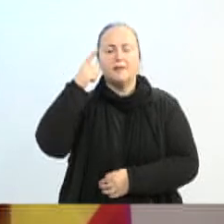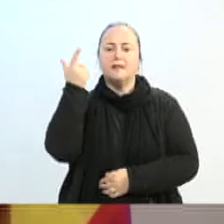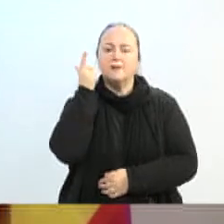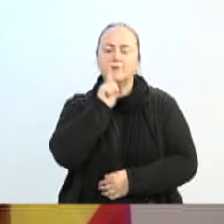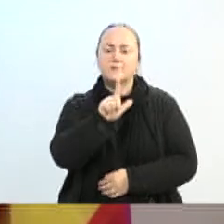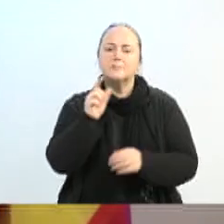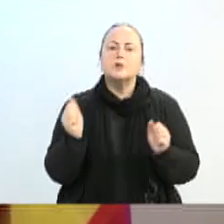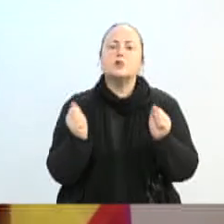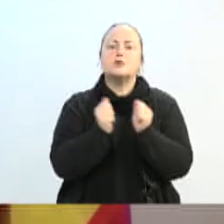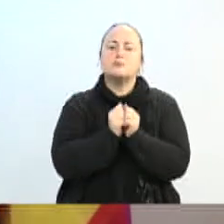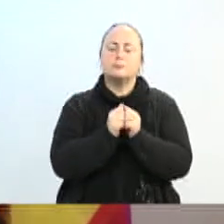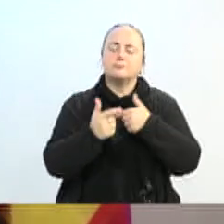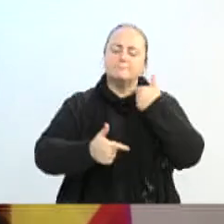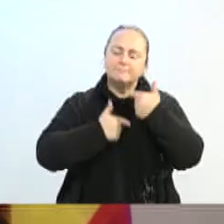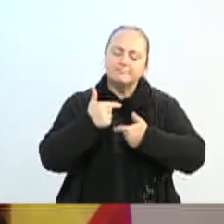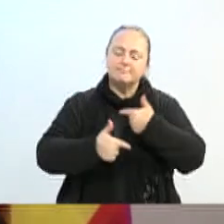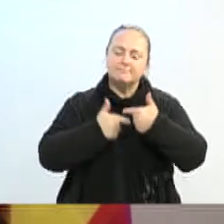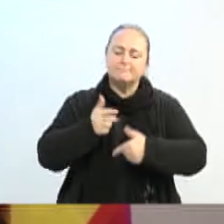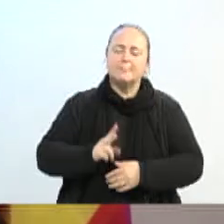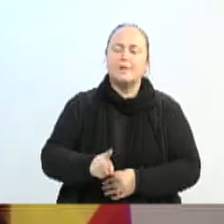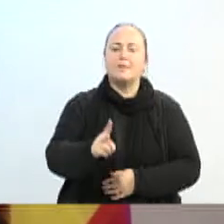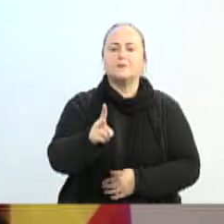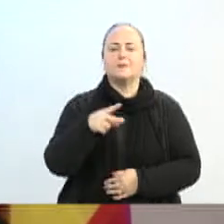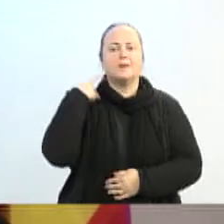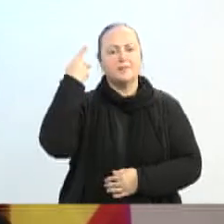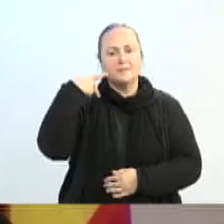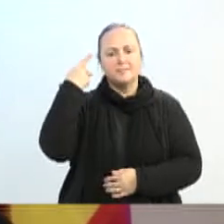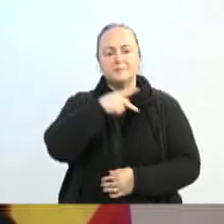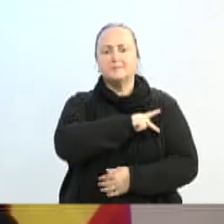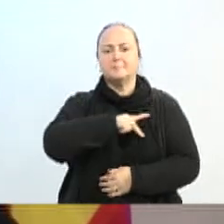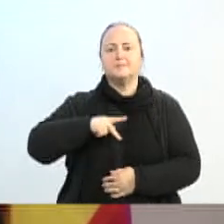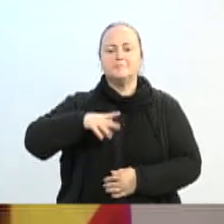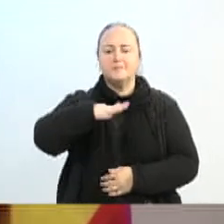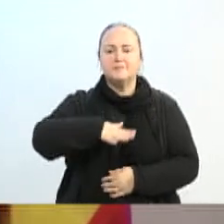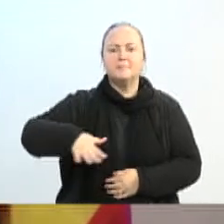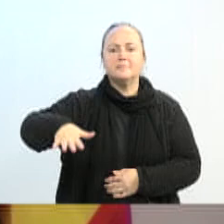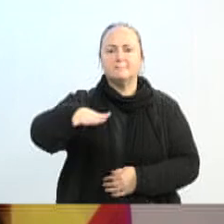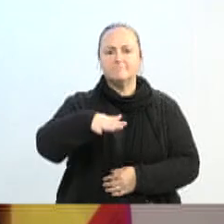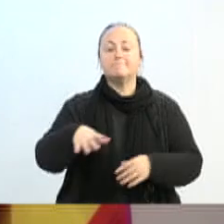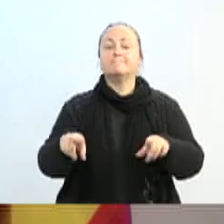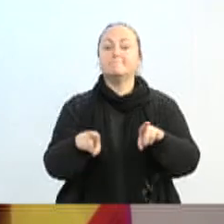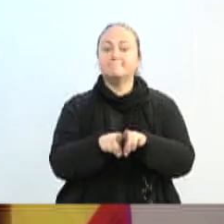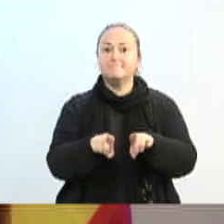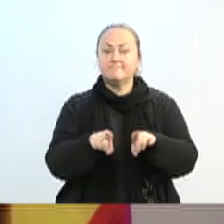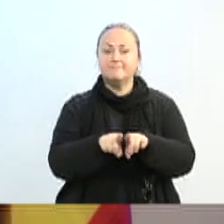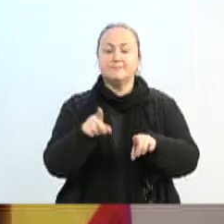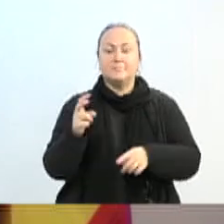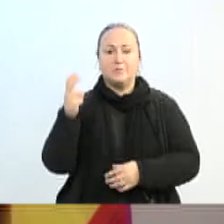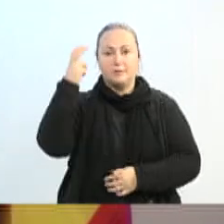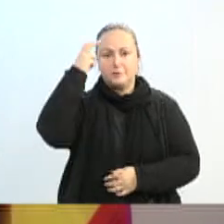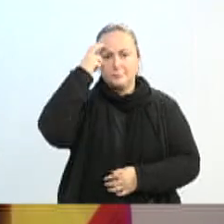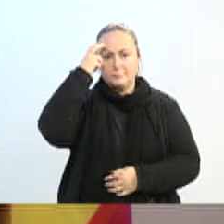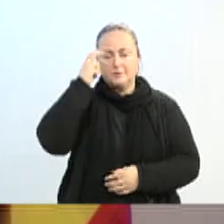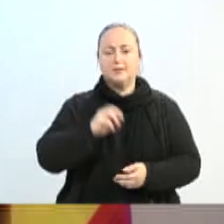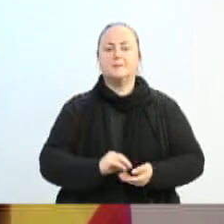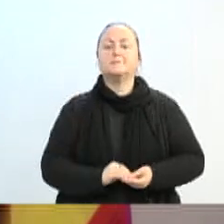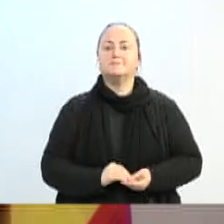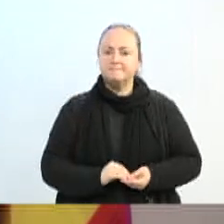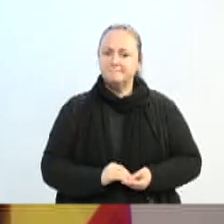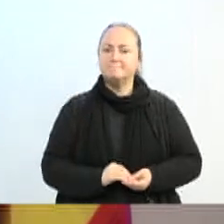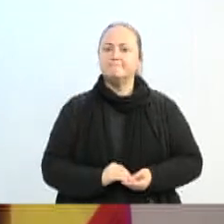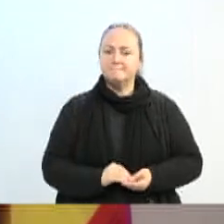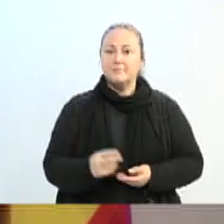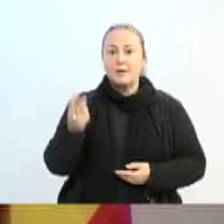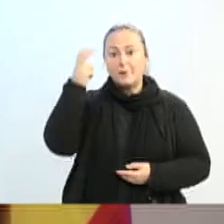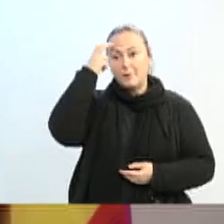possamos continuar trabalhando por todas as políticas públicas aqui da nossa cidade inclusive na cultura que a cultura da nossa cidade